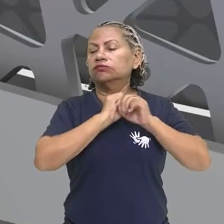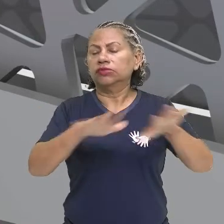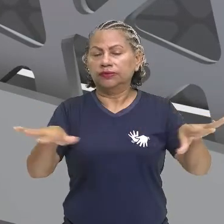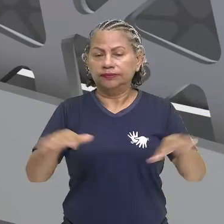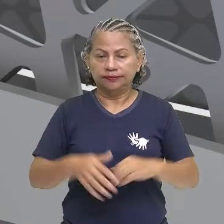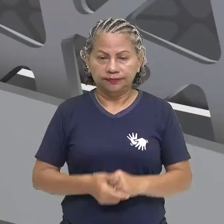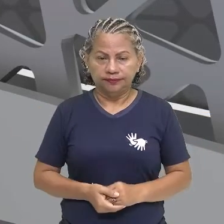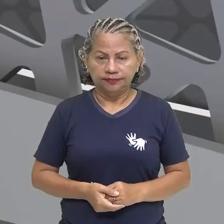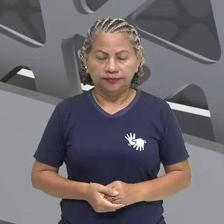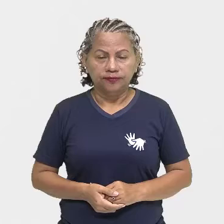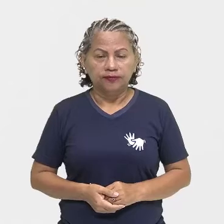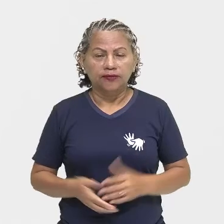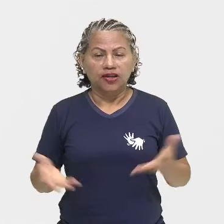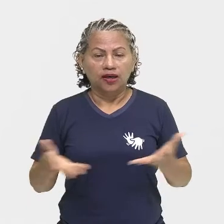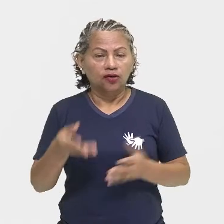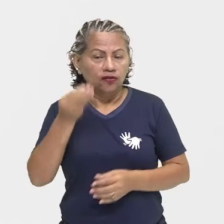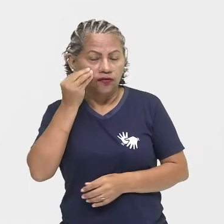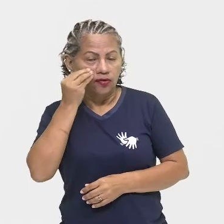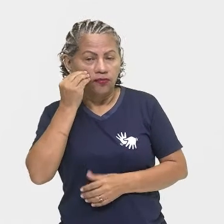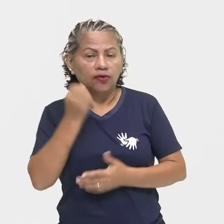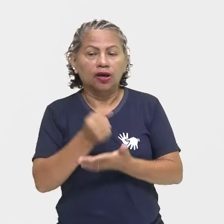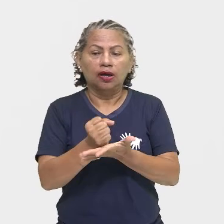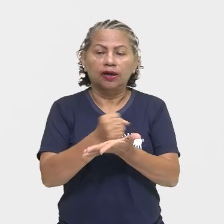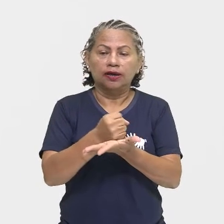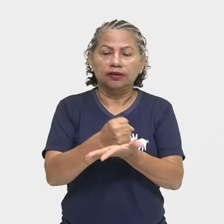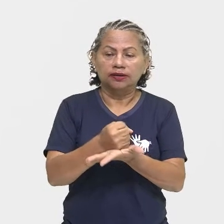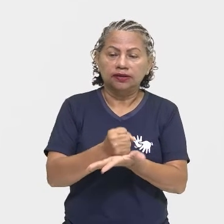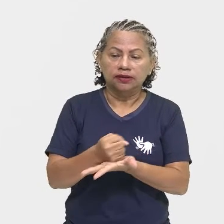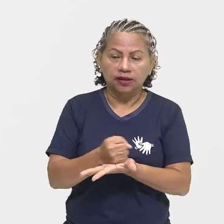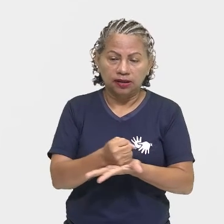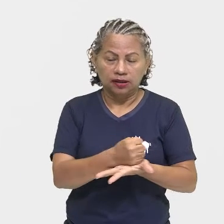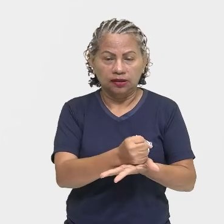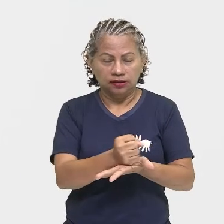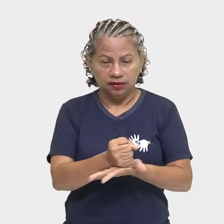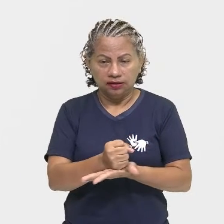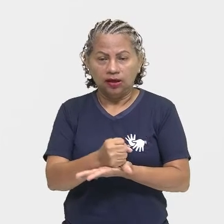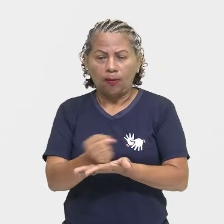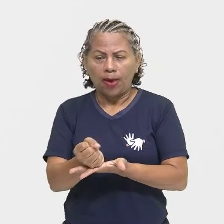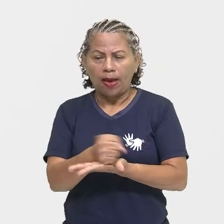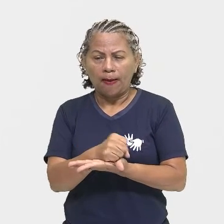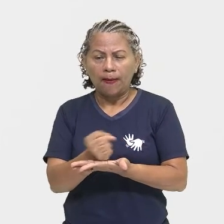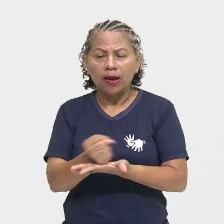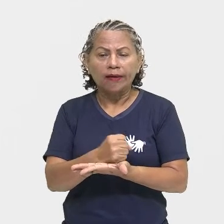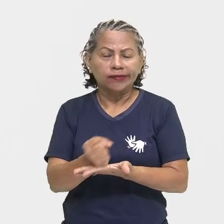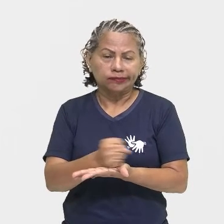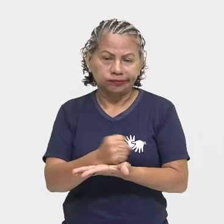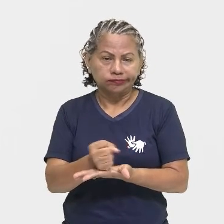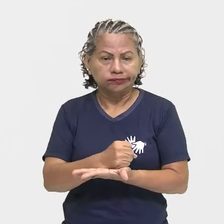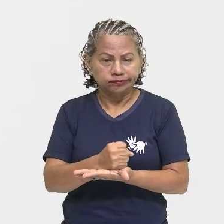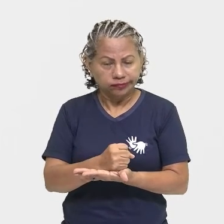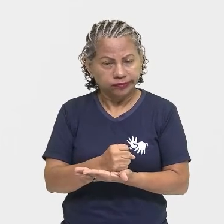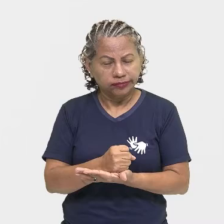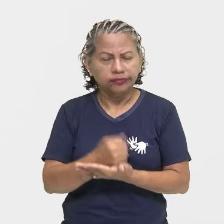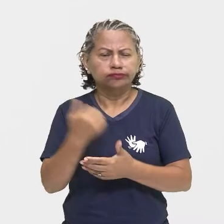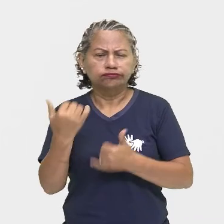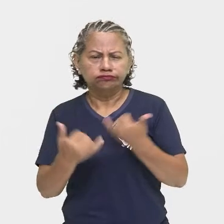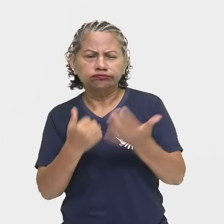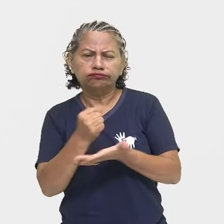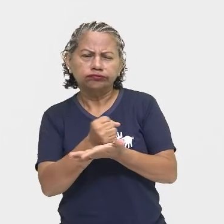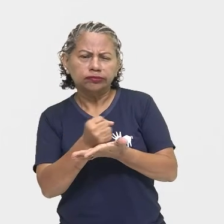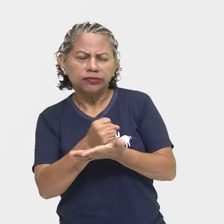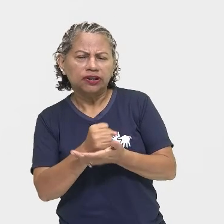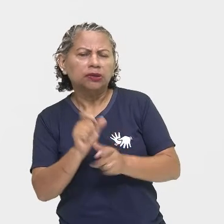introdução aos games, que na próxima aula nós vamos avançar um pouco mais. Quando falamos em games, pensamos imediatamente